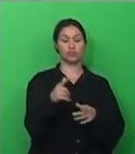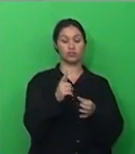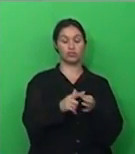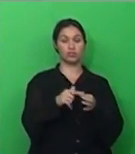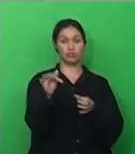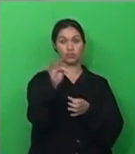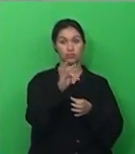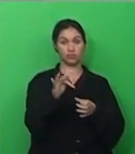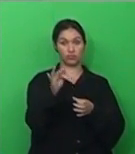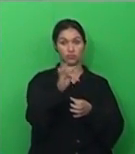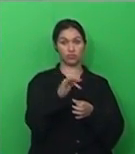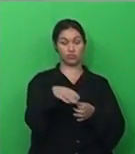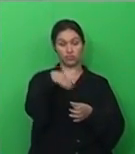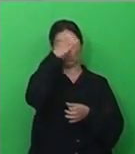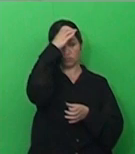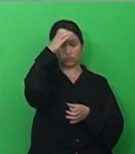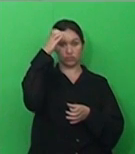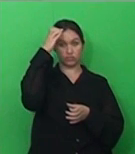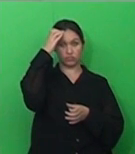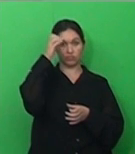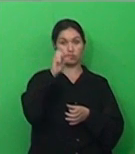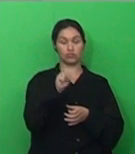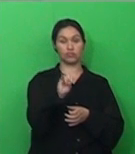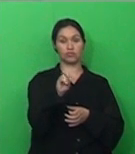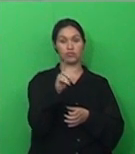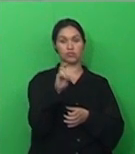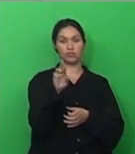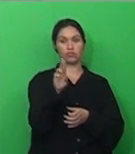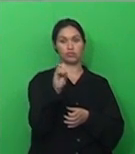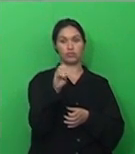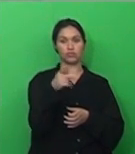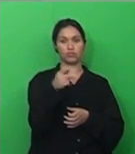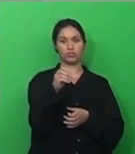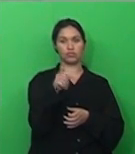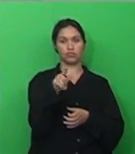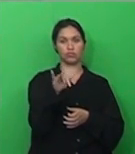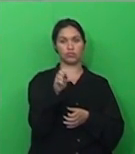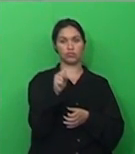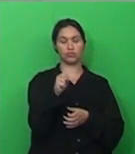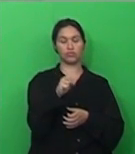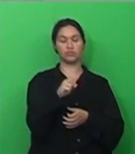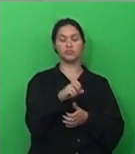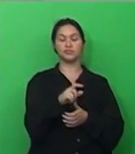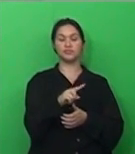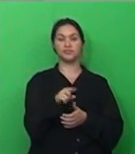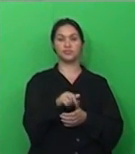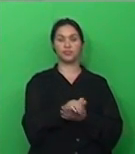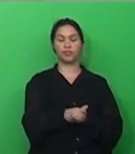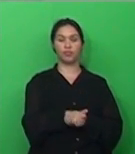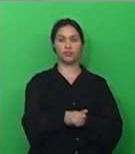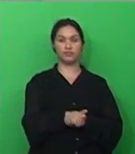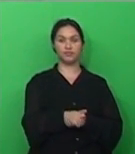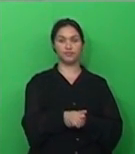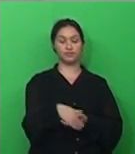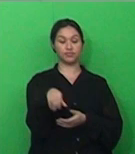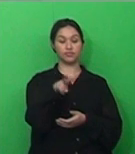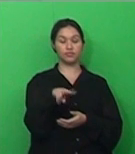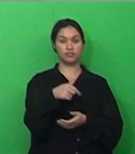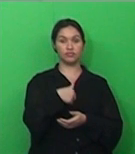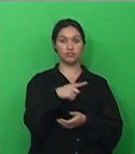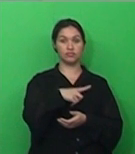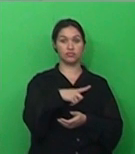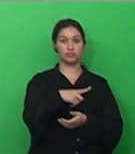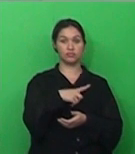Veneza, Orleans, Criciúma, Siderópolis, Cocal e Balneário Rincão. Senhores vereadores, eu teria que ler